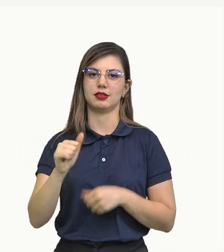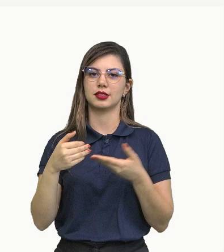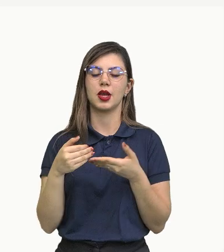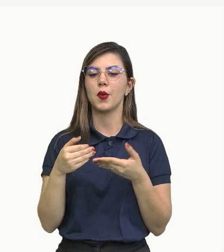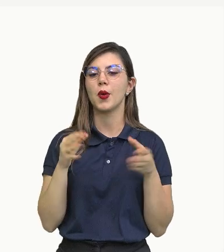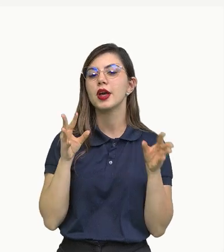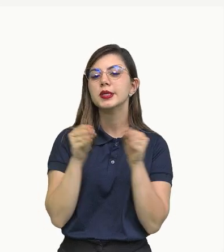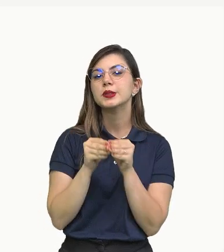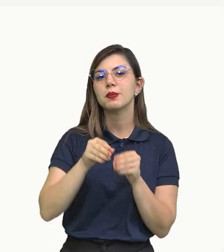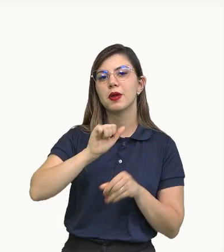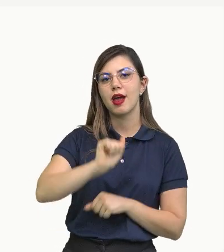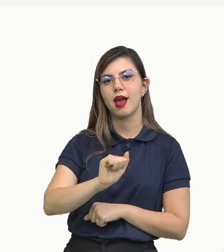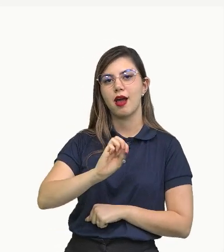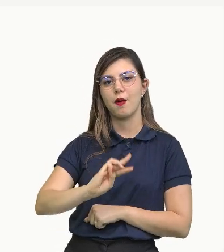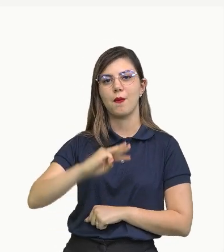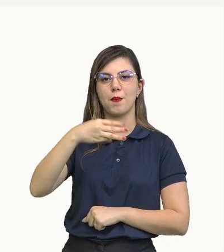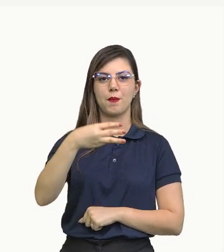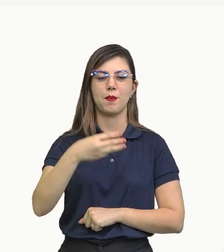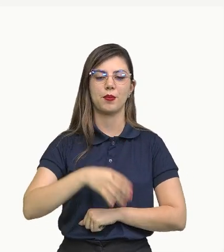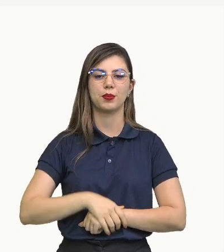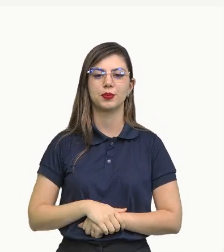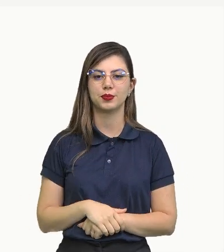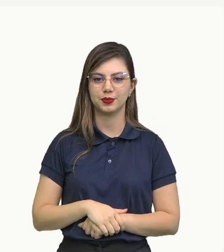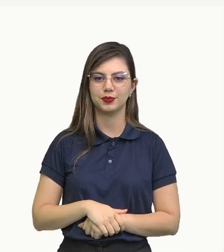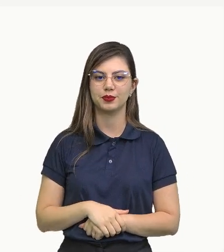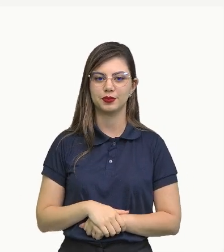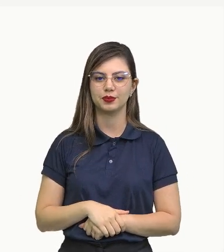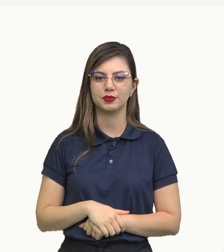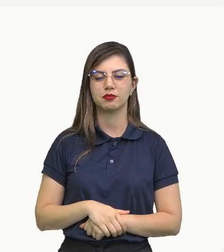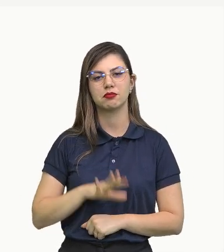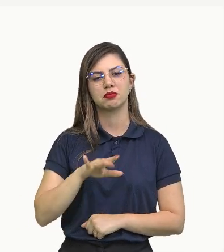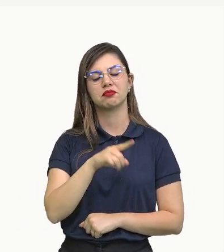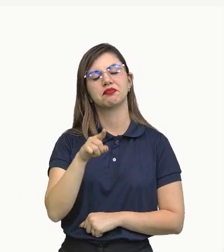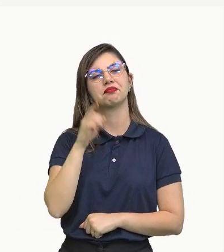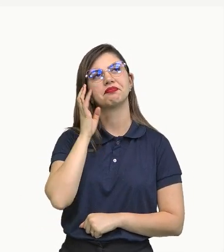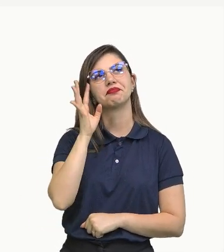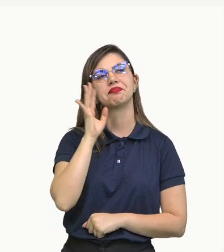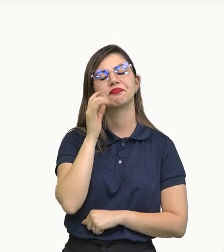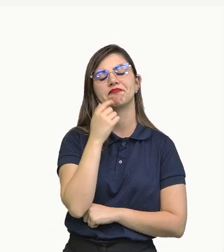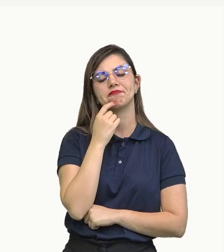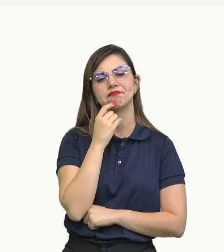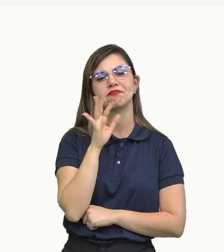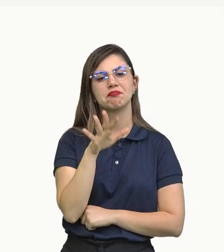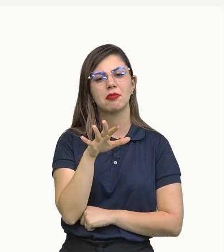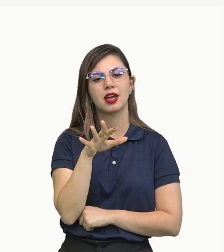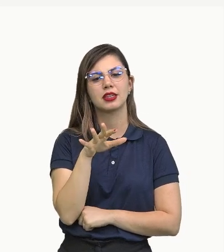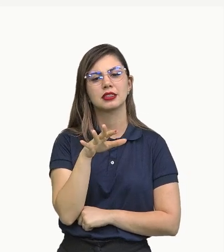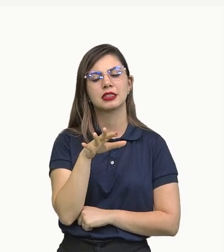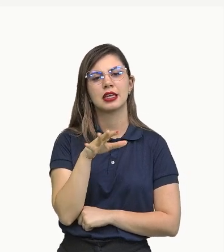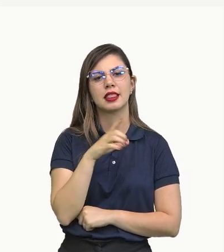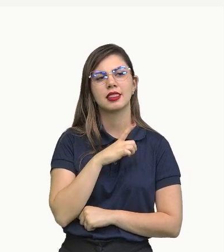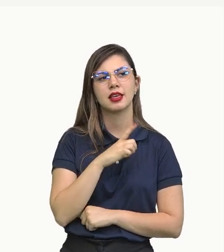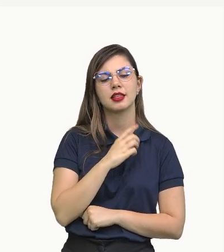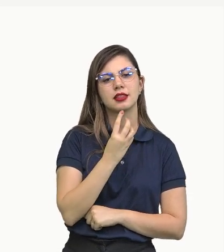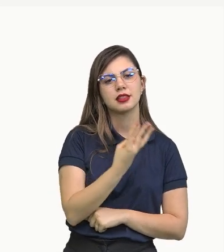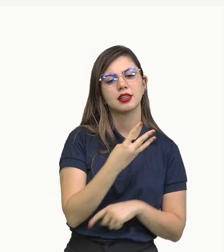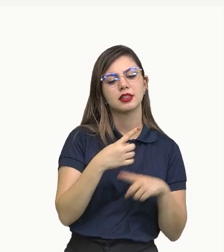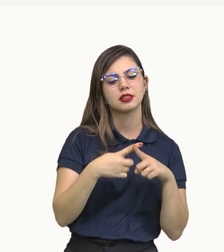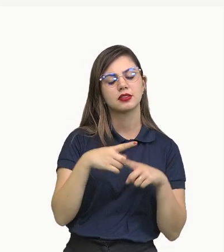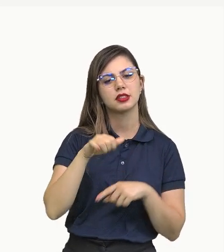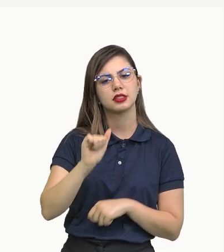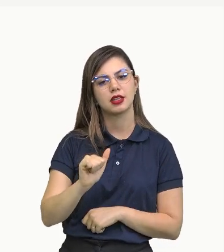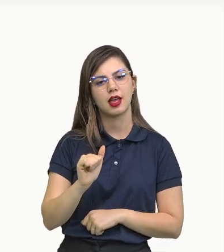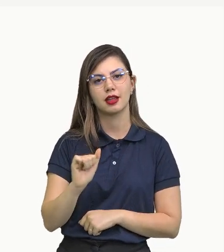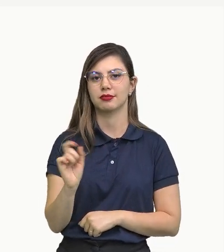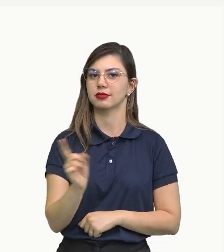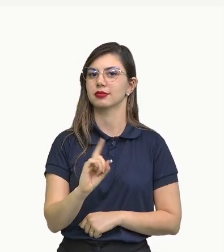do que aresta elevado a 3, e você pode estar se perguntando, mas aí no caso não seria 3 vezes A? Não,